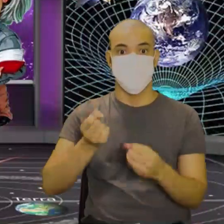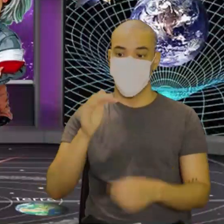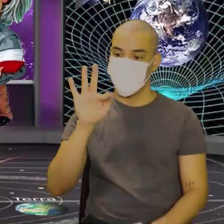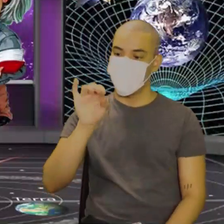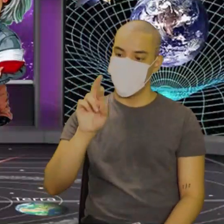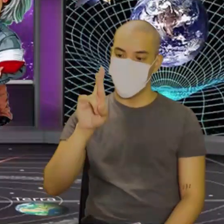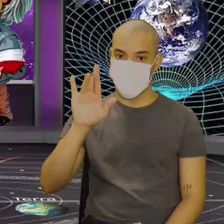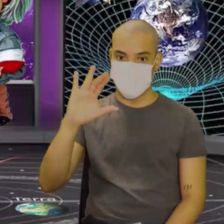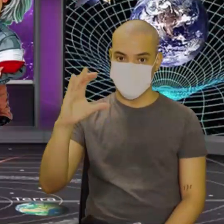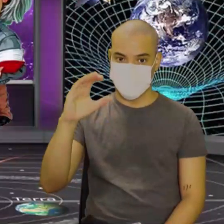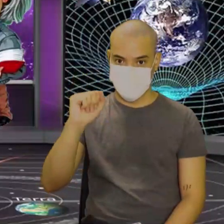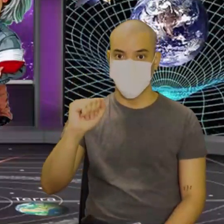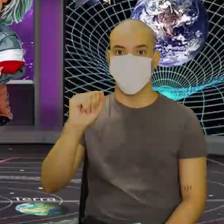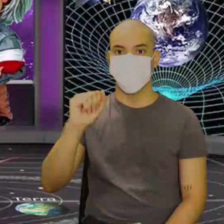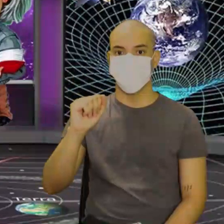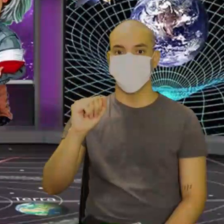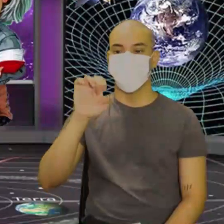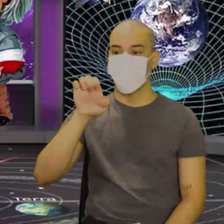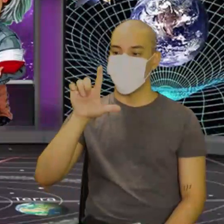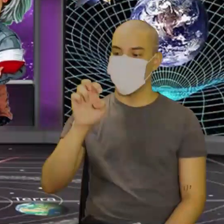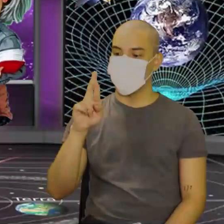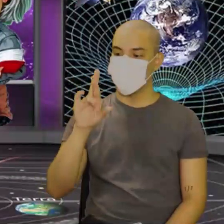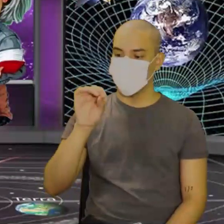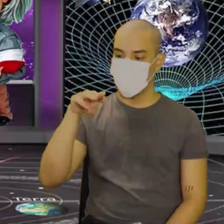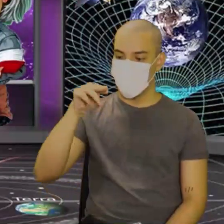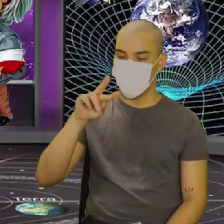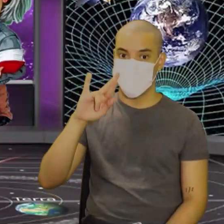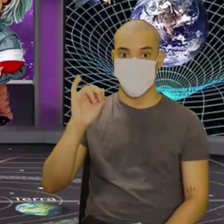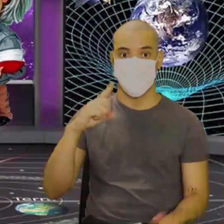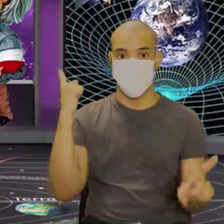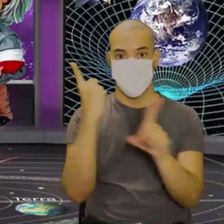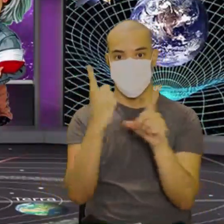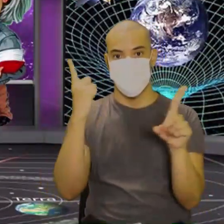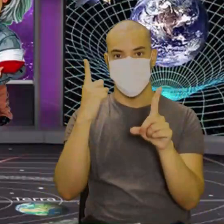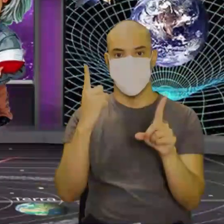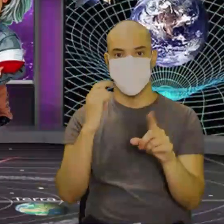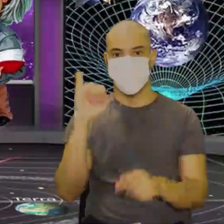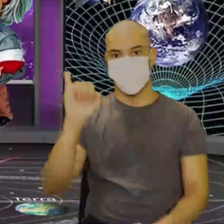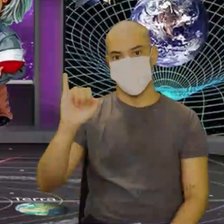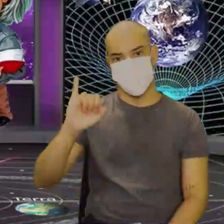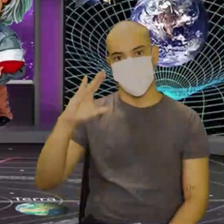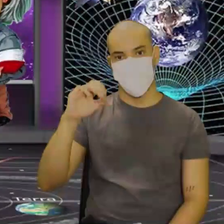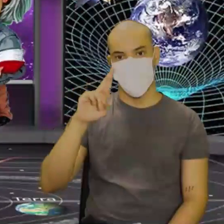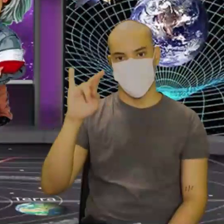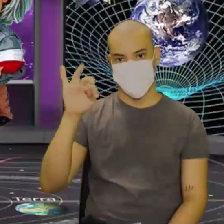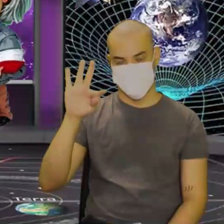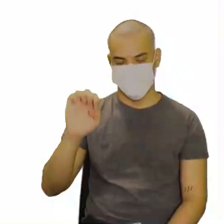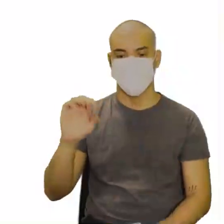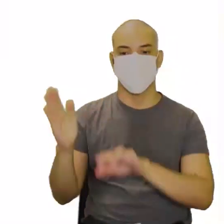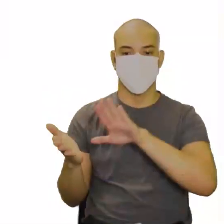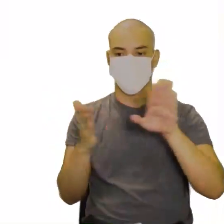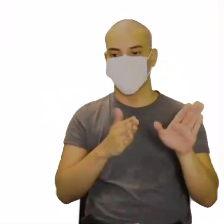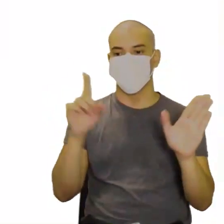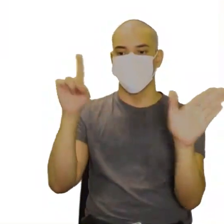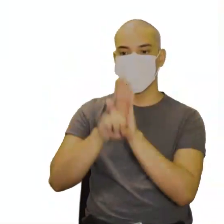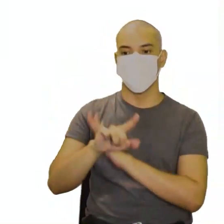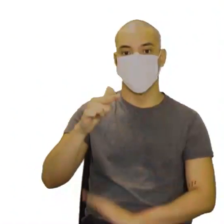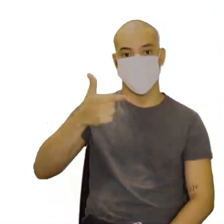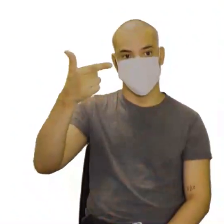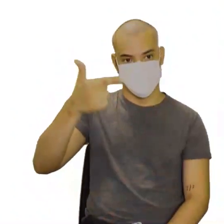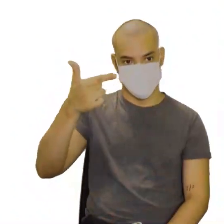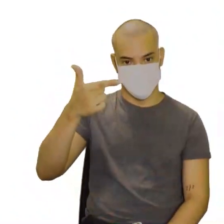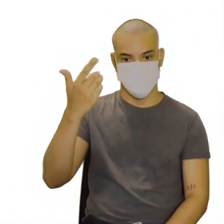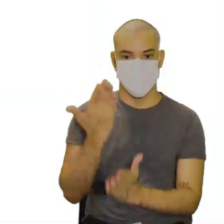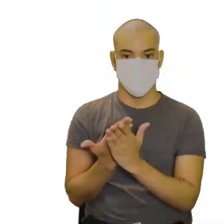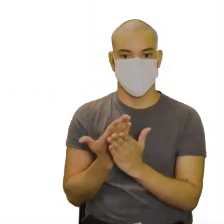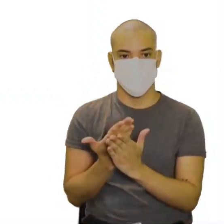dividir para a resistência equivalente. Pronto, pessoal, você acha a corrente, ok? Vamos lá para a segunda questão da nossa